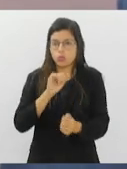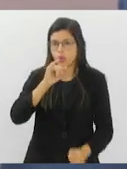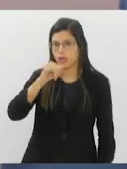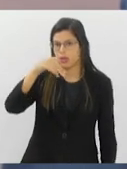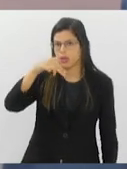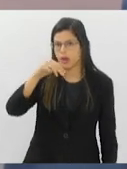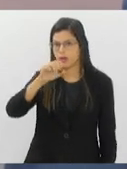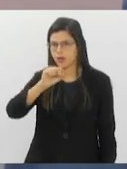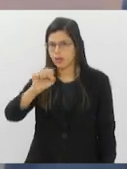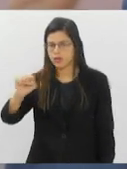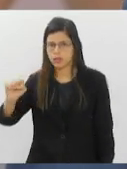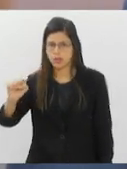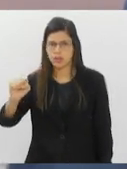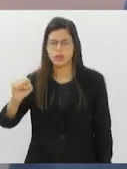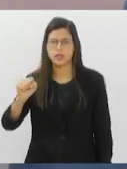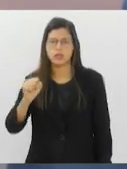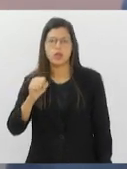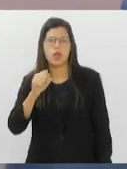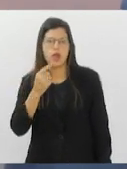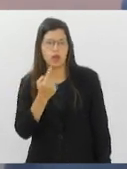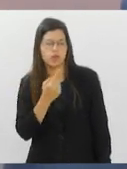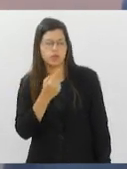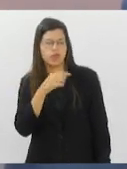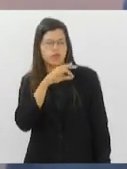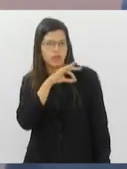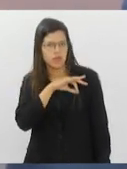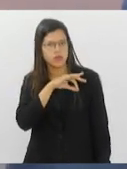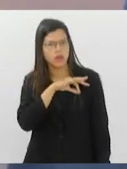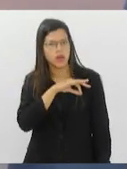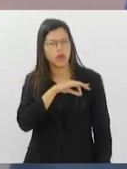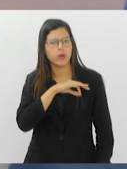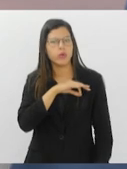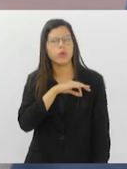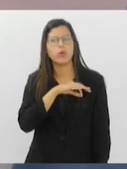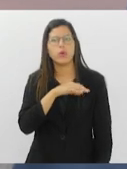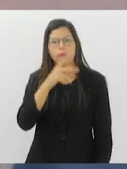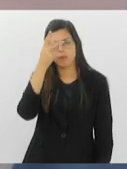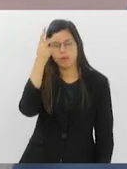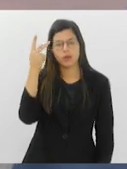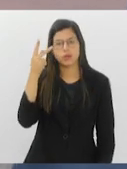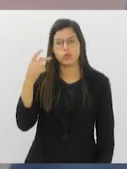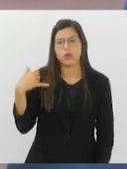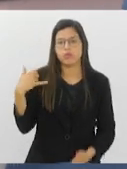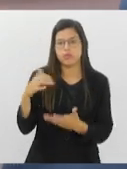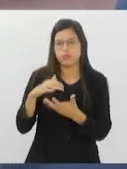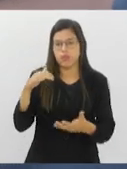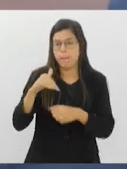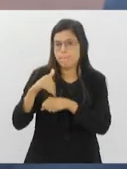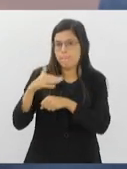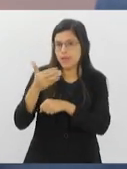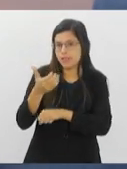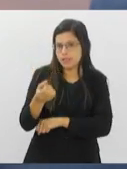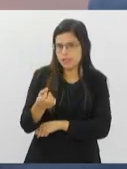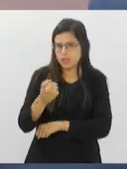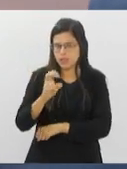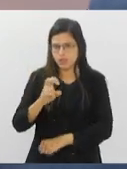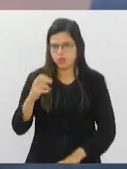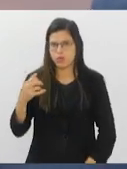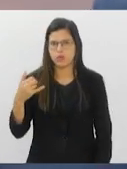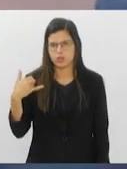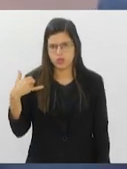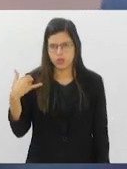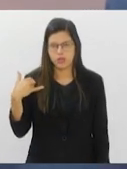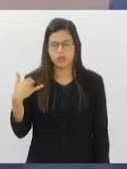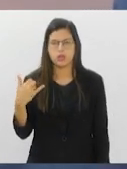INSS e é de um salário mínimo para a pessoa idosa que tenha mais de 65 anos. O importante é